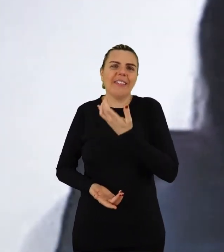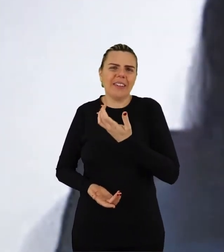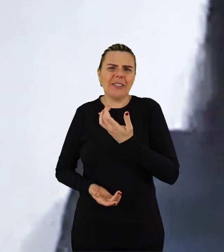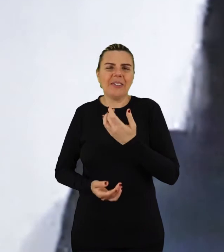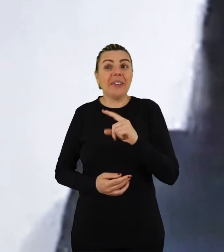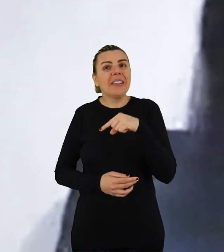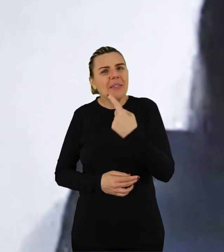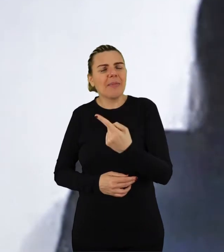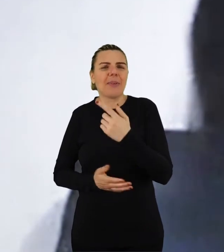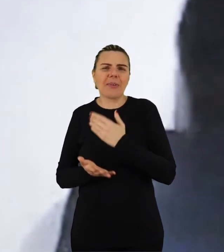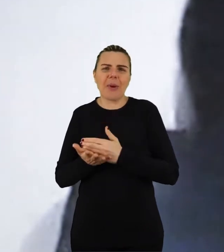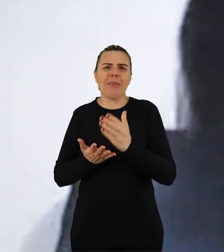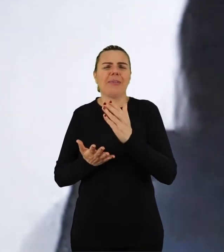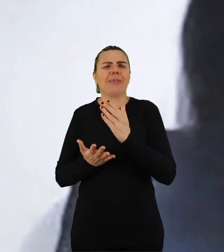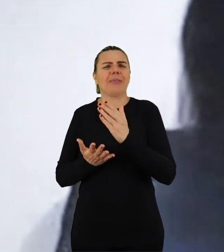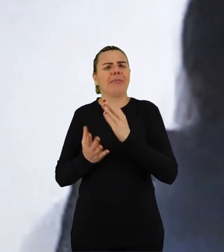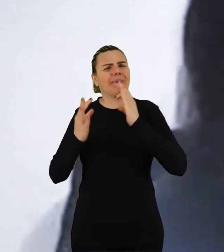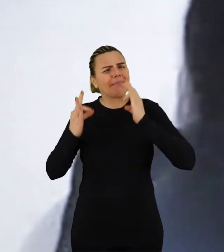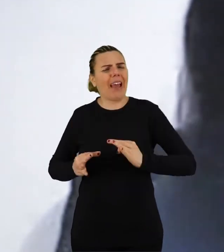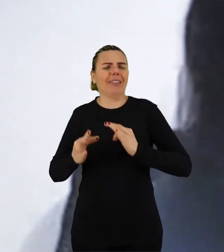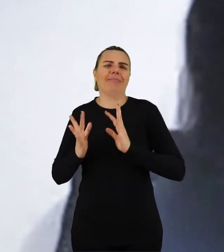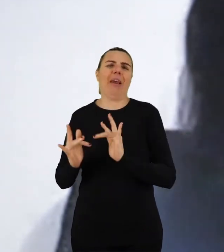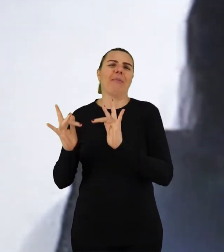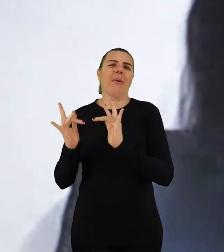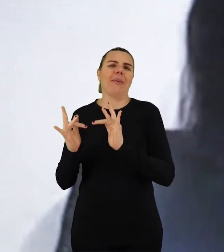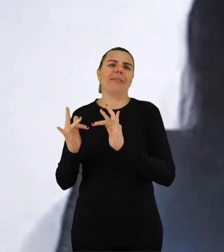logo depois a gente começou a namorar. Sei lá, foi tudo muito rápido. Eu